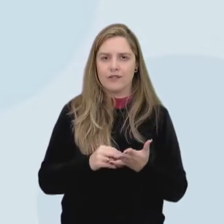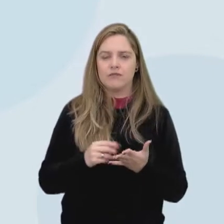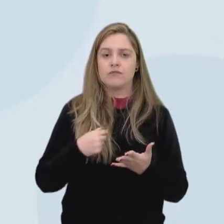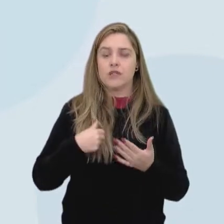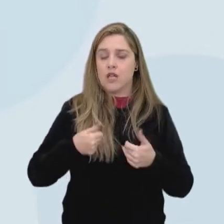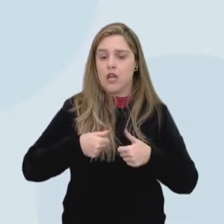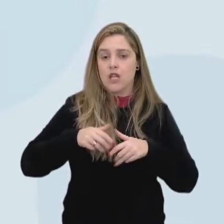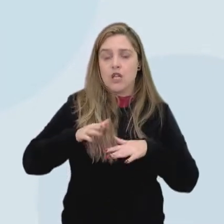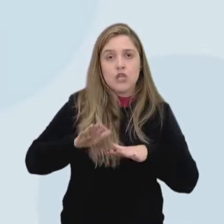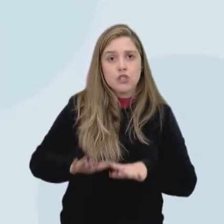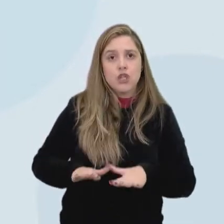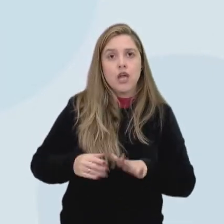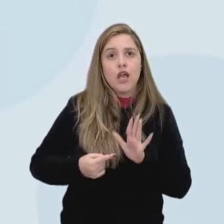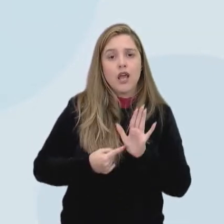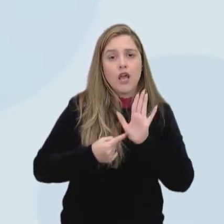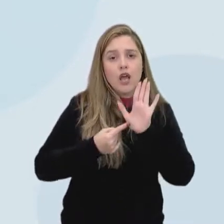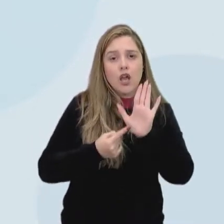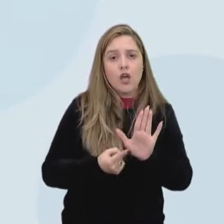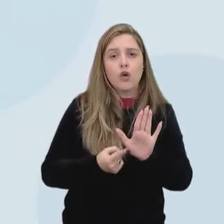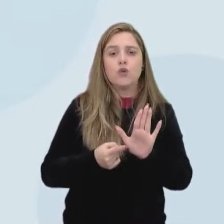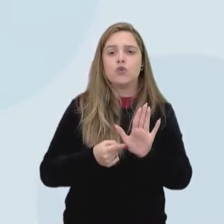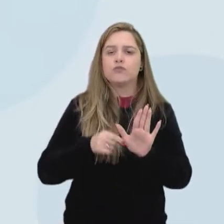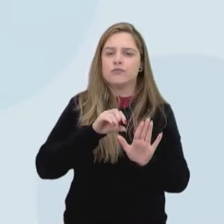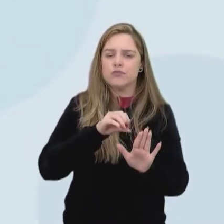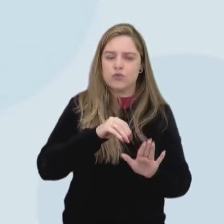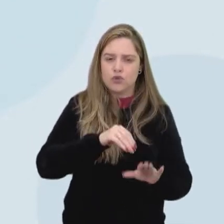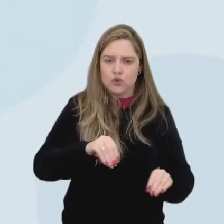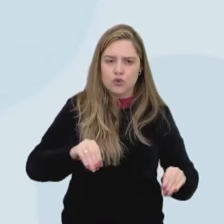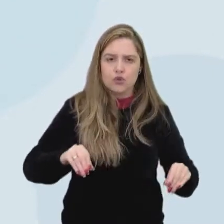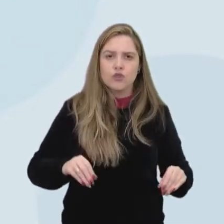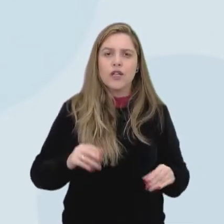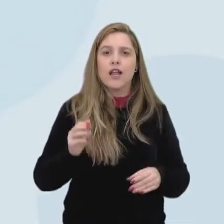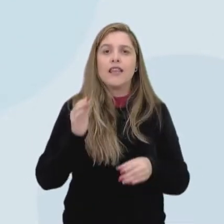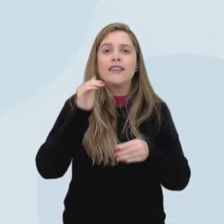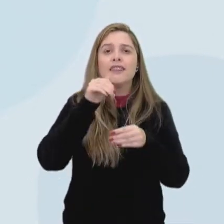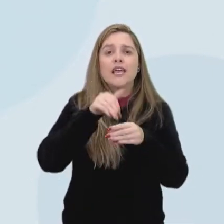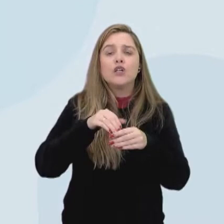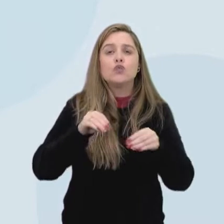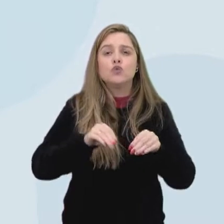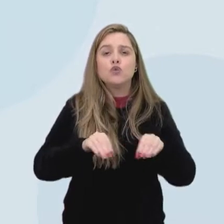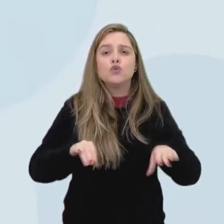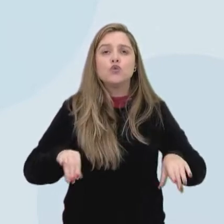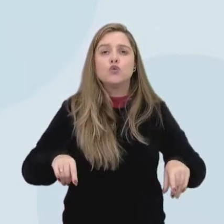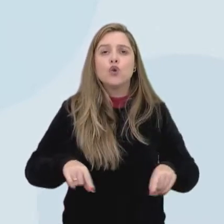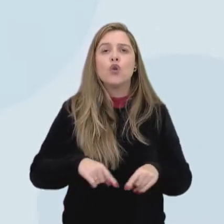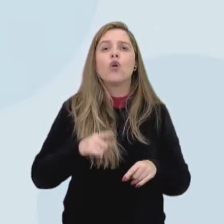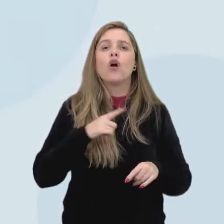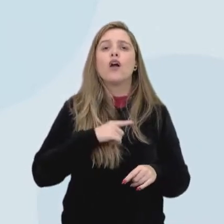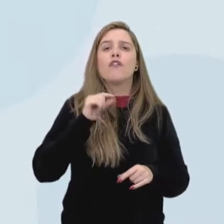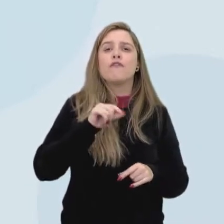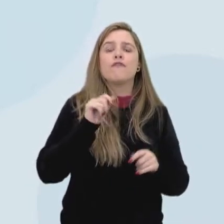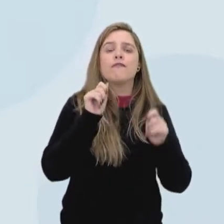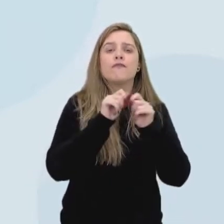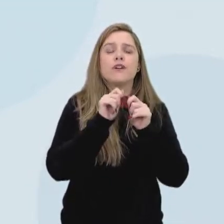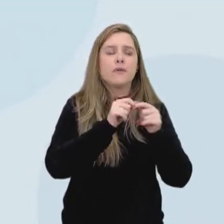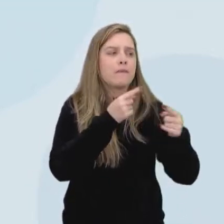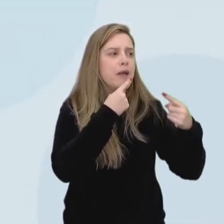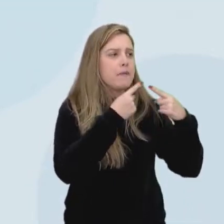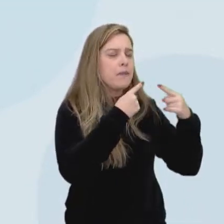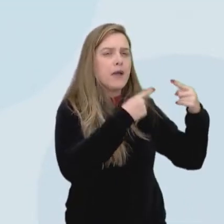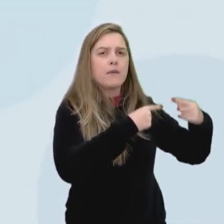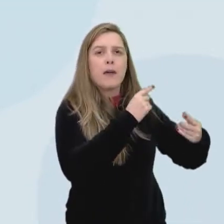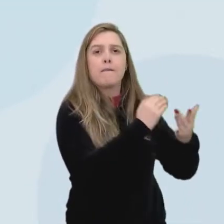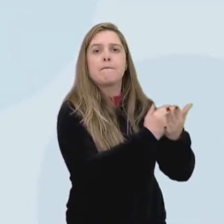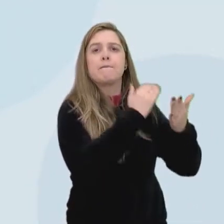para vocês a questão aí do manejo do solo, e dentro do manejo do solo, a gente então vai discutir um pouquinho